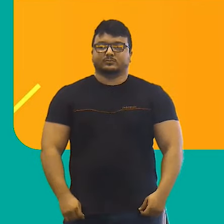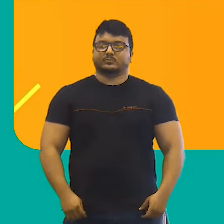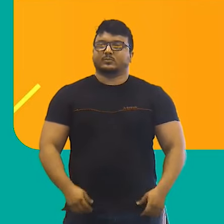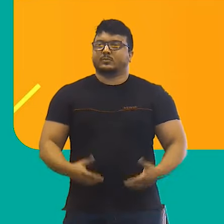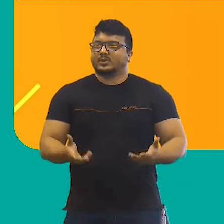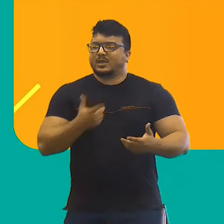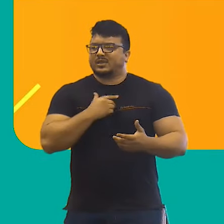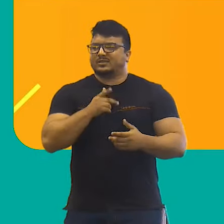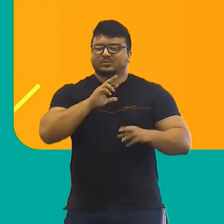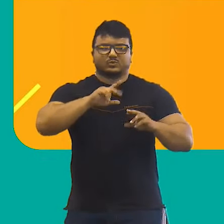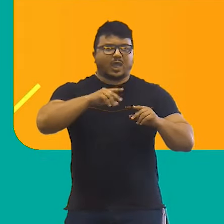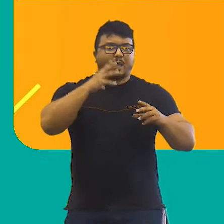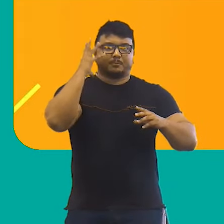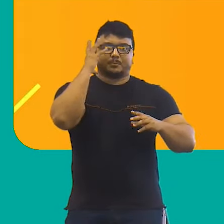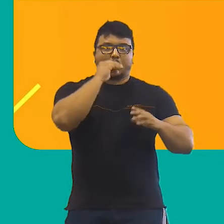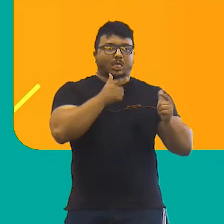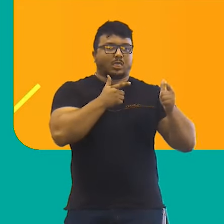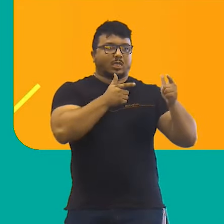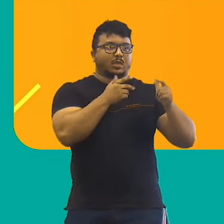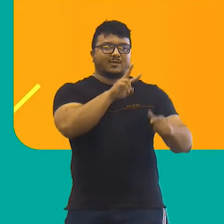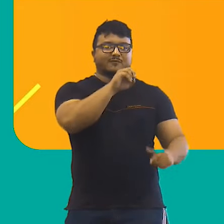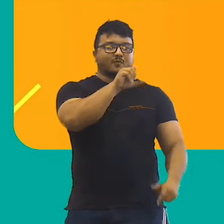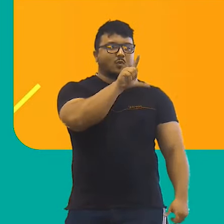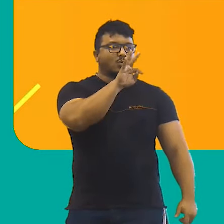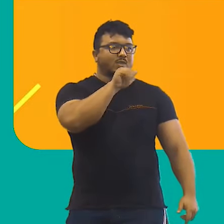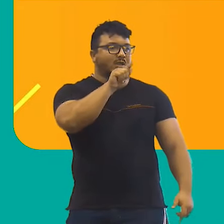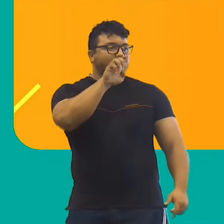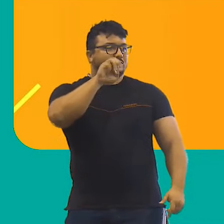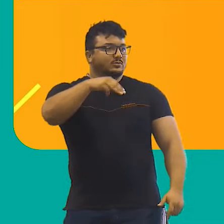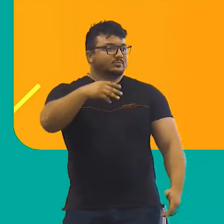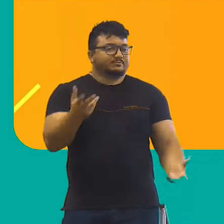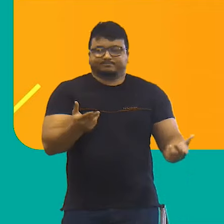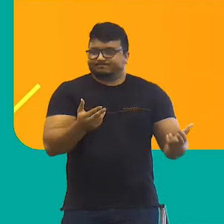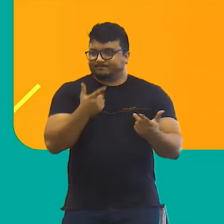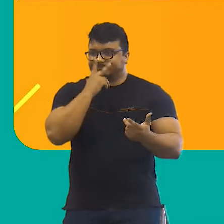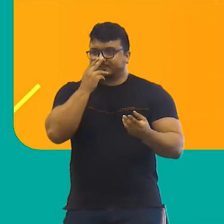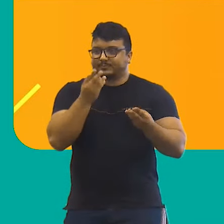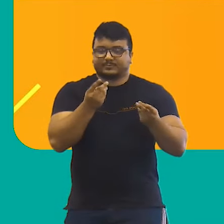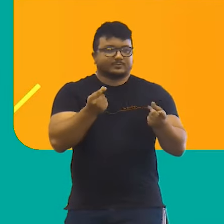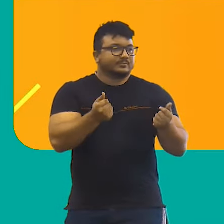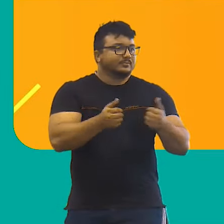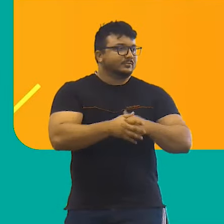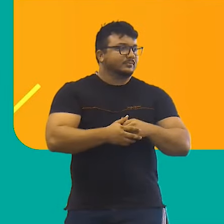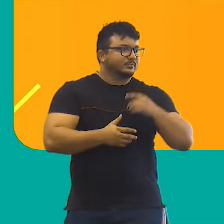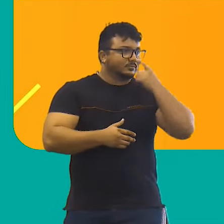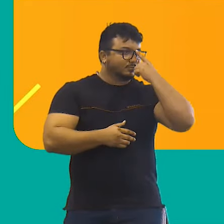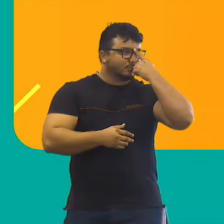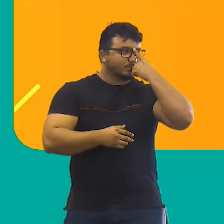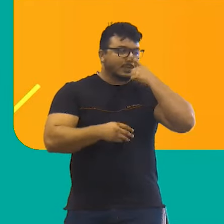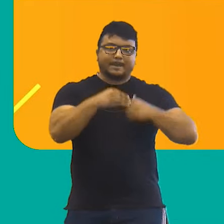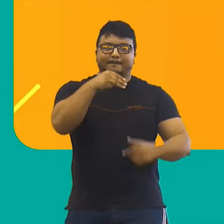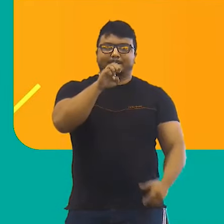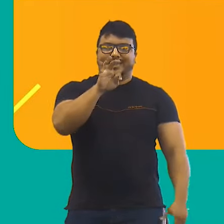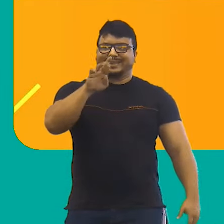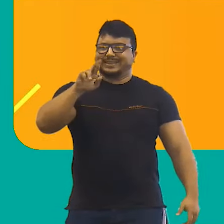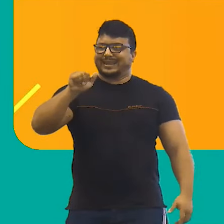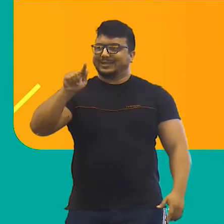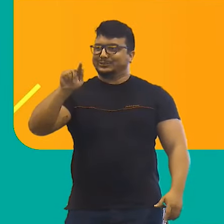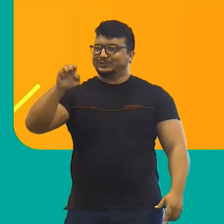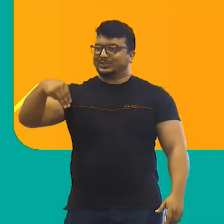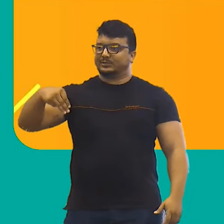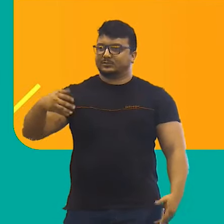Não é muito bonito falar voltagem, da mesma forma que não é bonito falar qual é a metragem. Ninguém fala